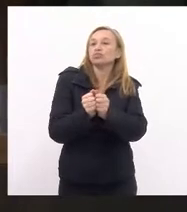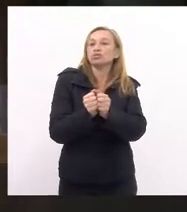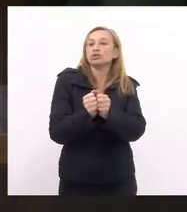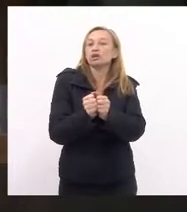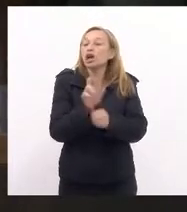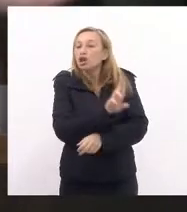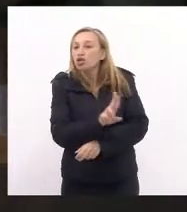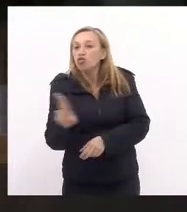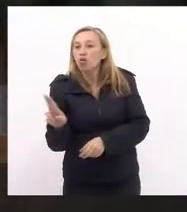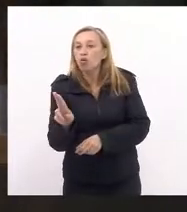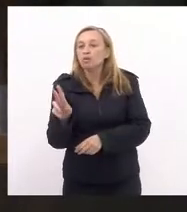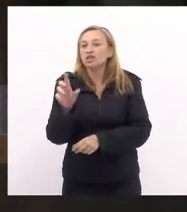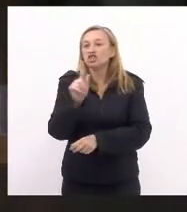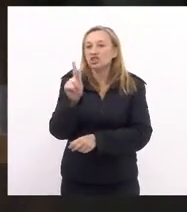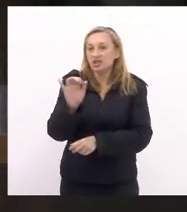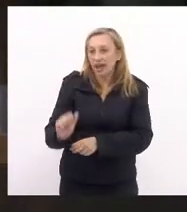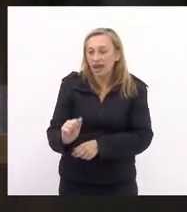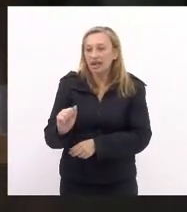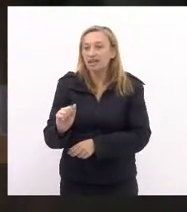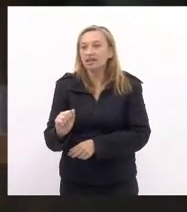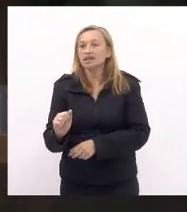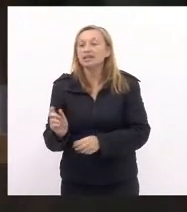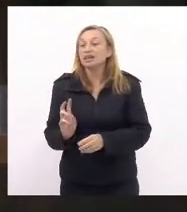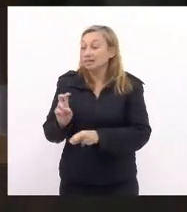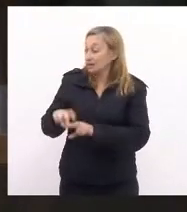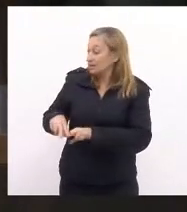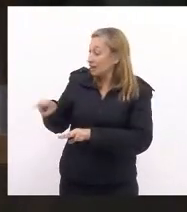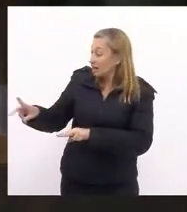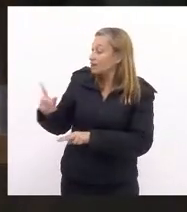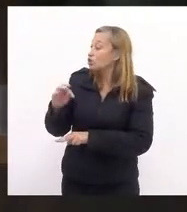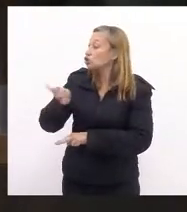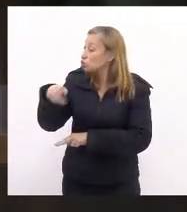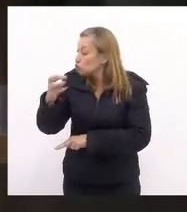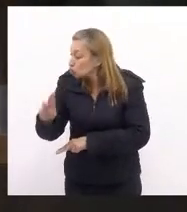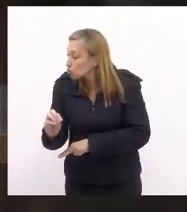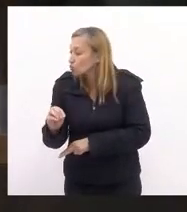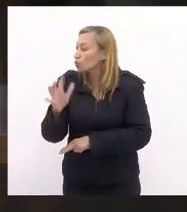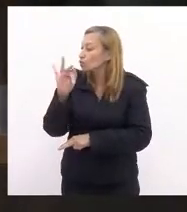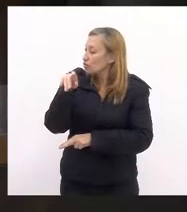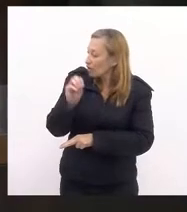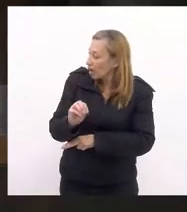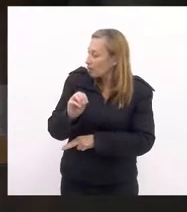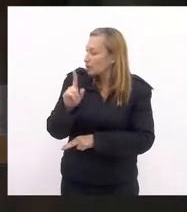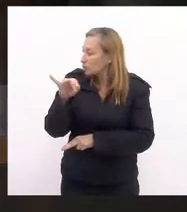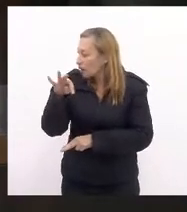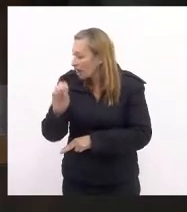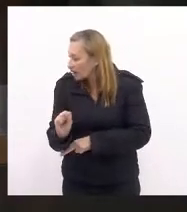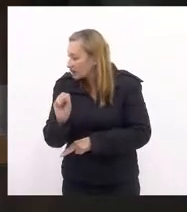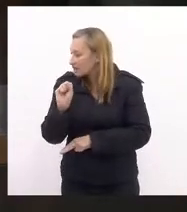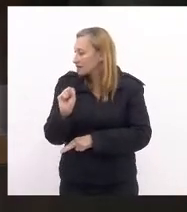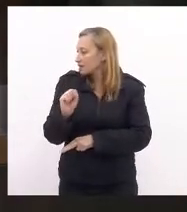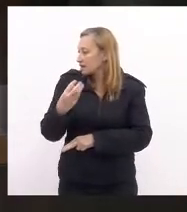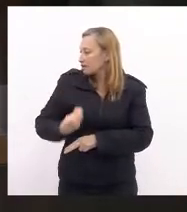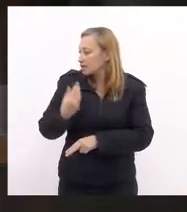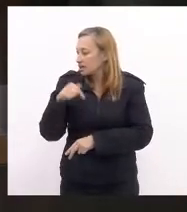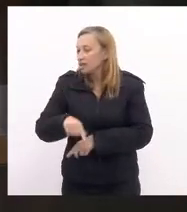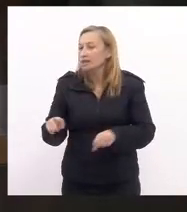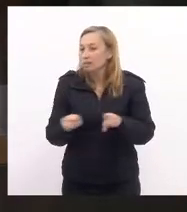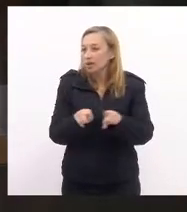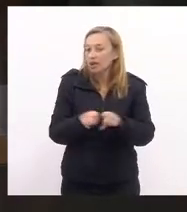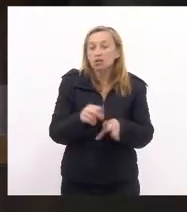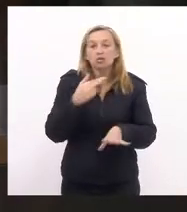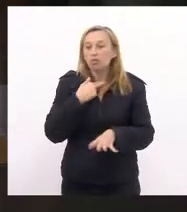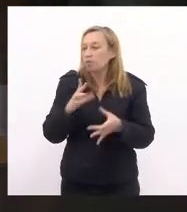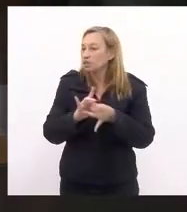em nome da Gisele, que está ali sentada, do Júnior, do Fábio, do Wallace, que estão aqui também presentes. Não posso